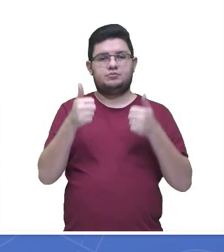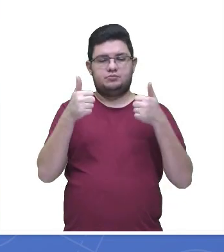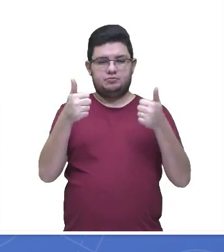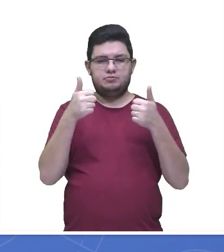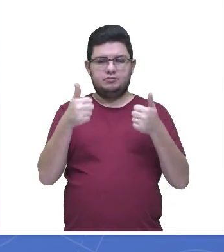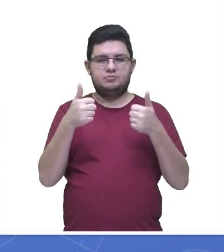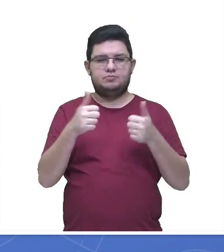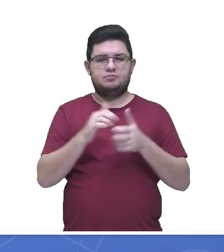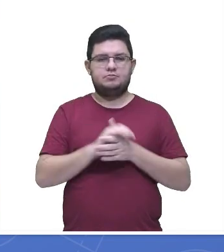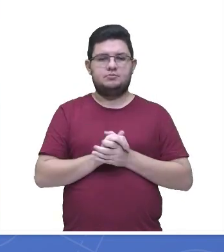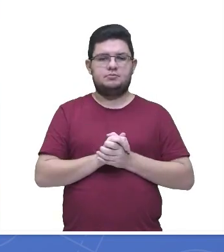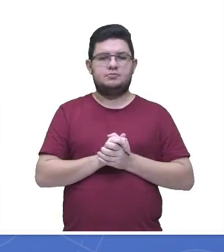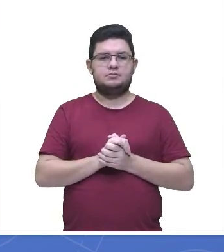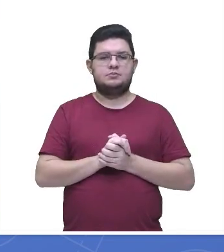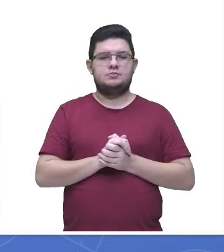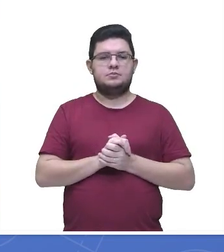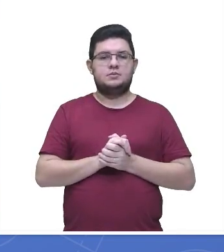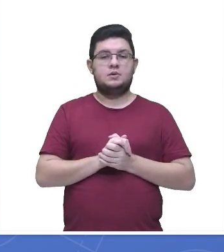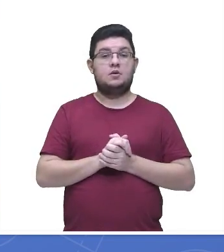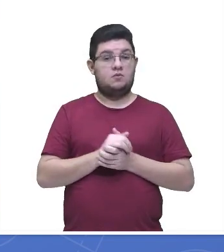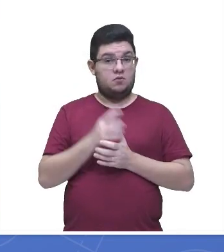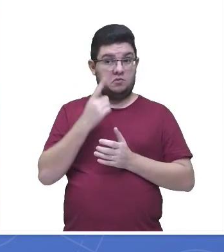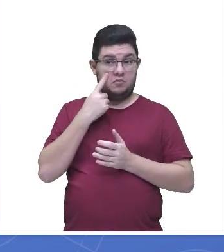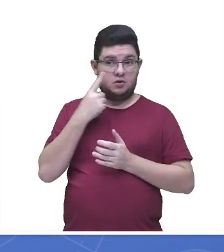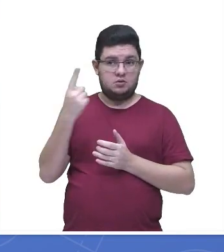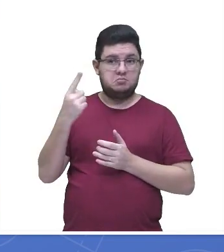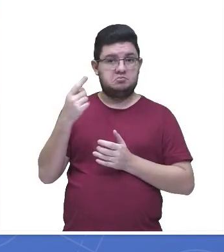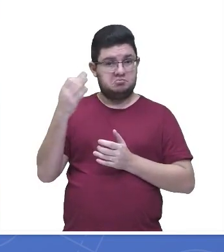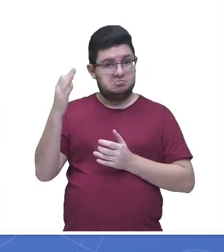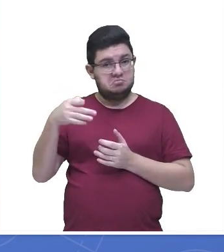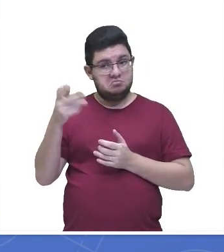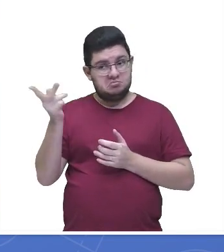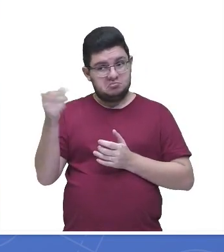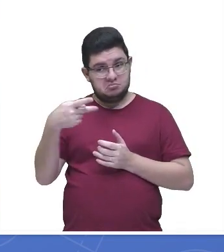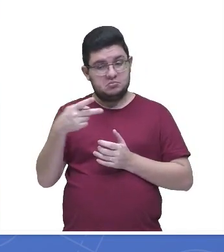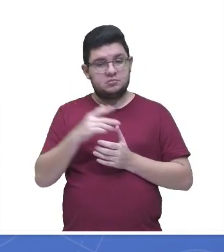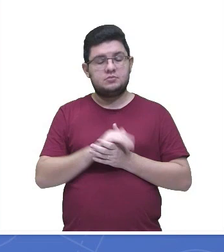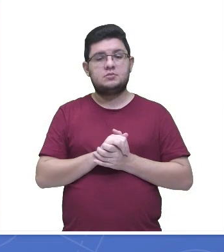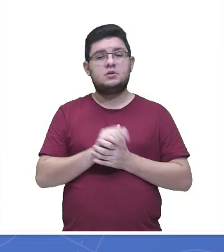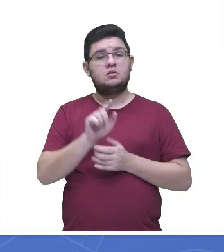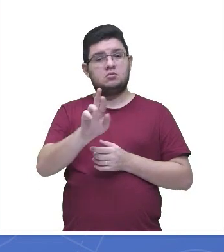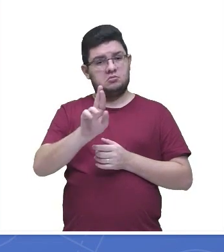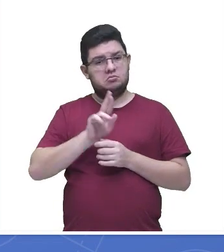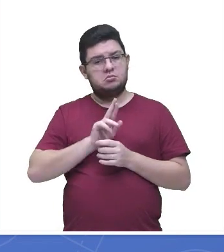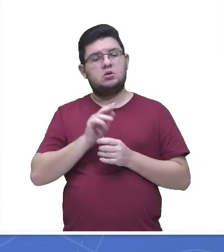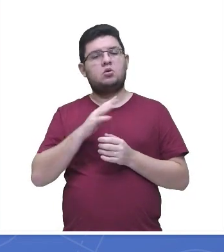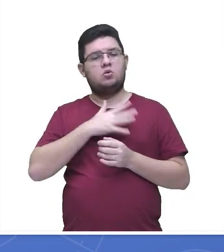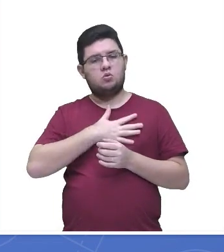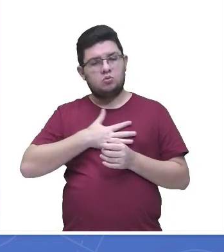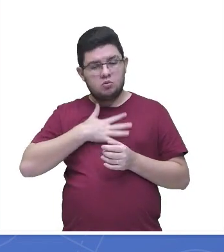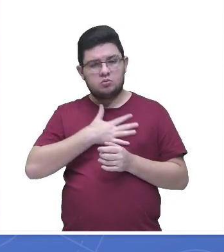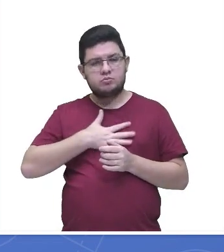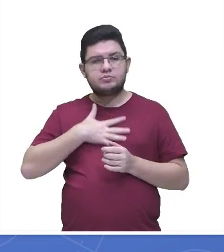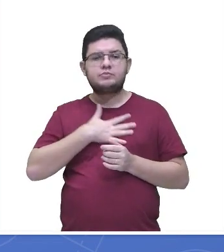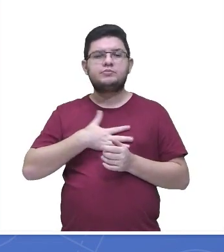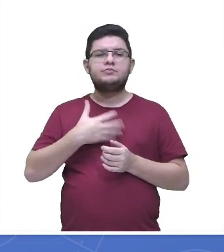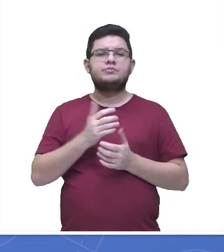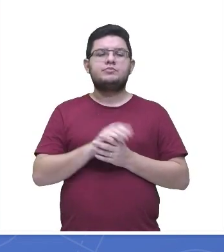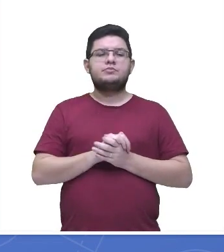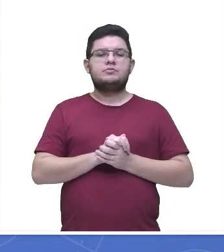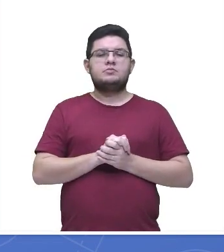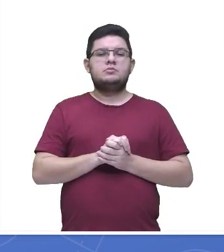lopiforme. Então, vamos já ver a resposta, tá bom, Esther? Gostei da sua participação também, Esther.